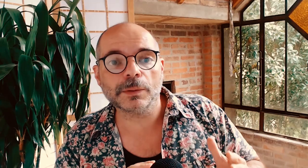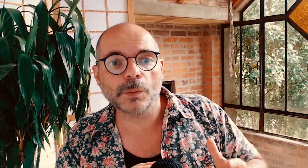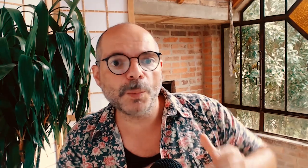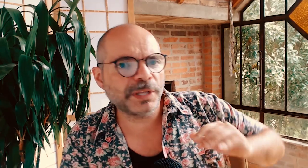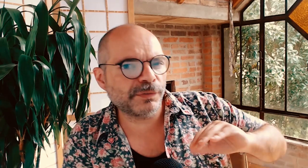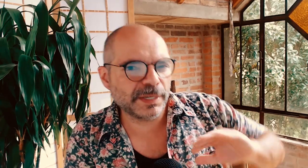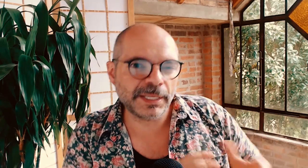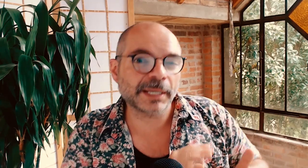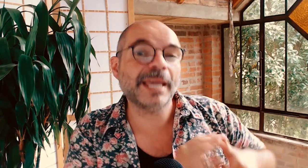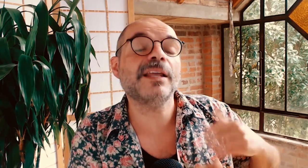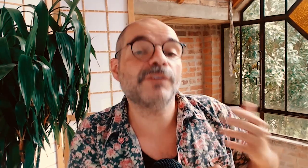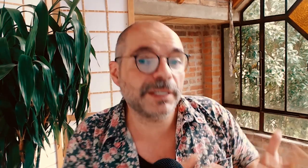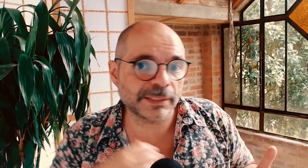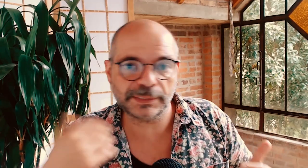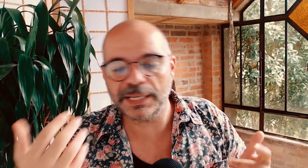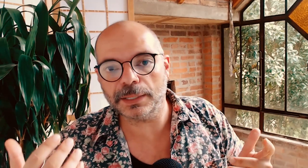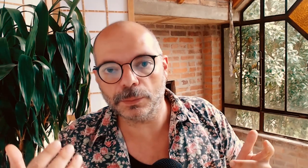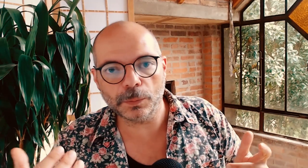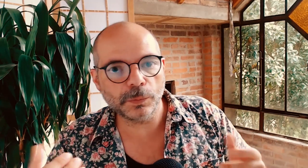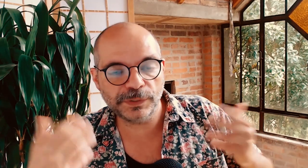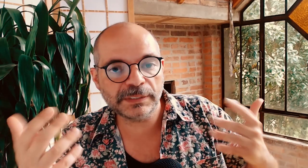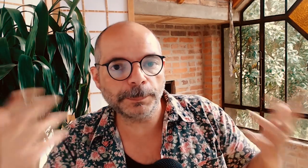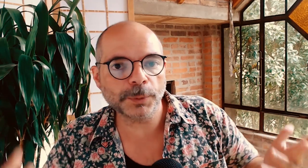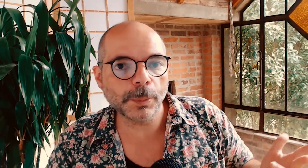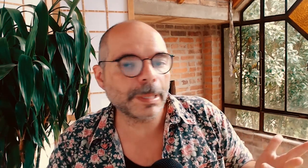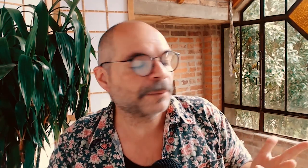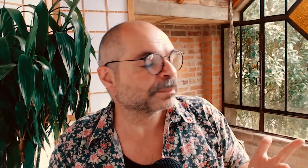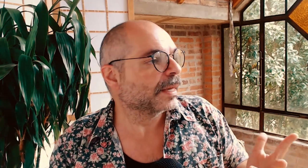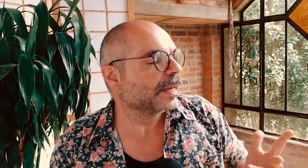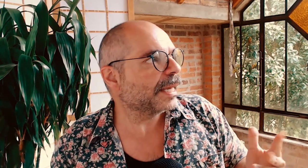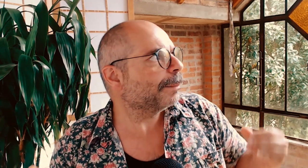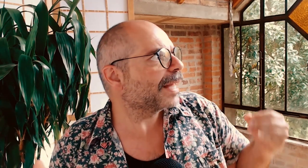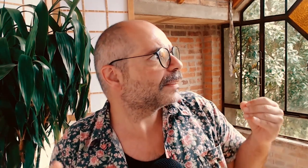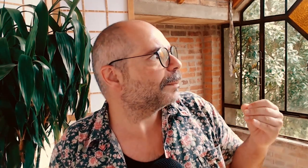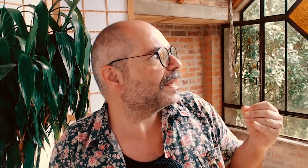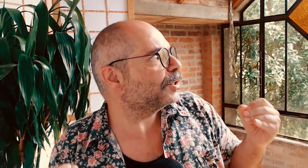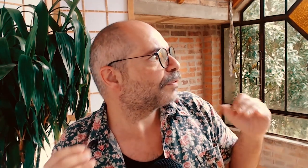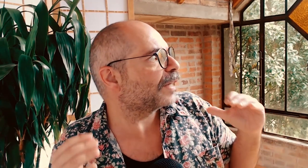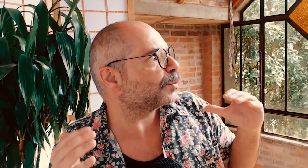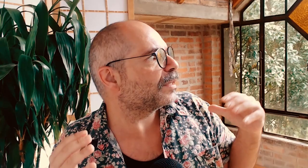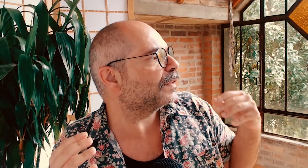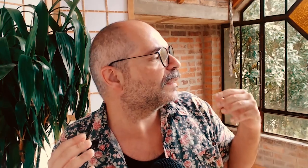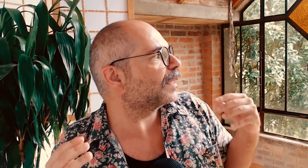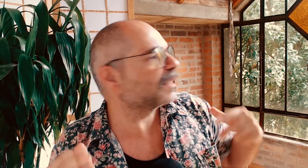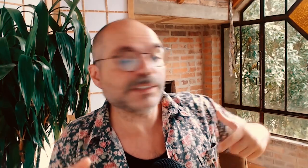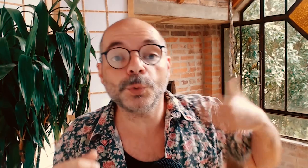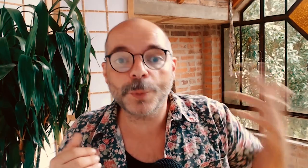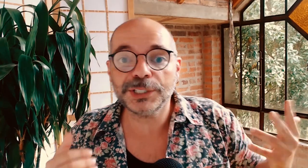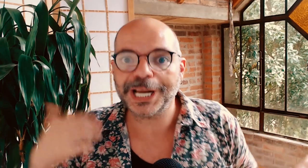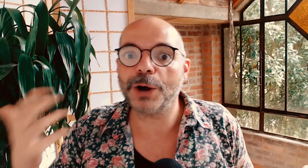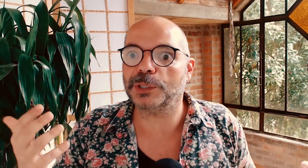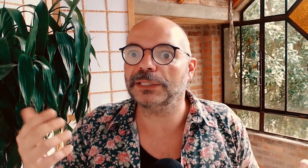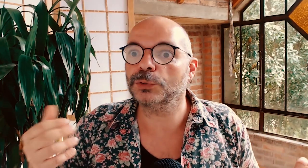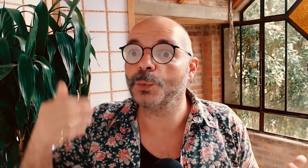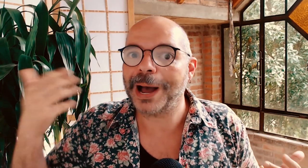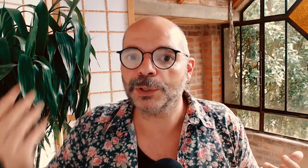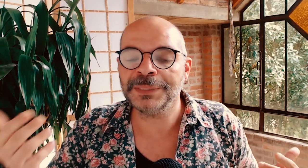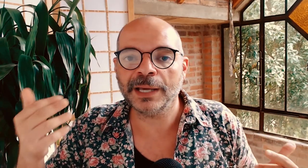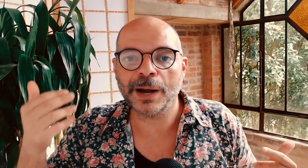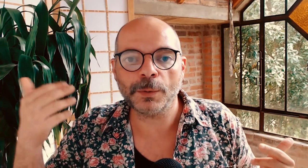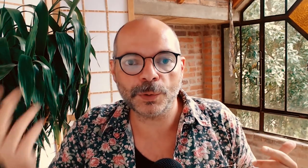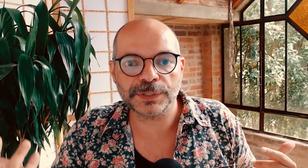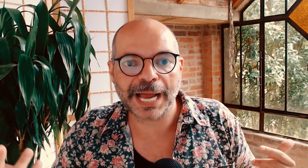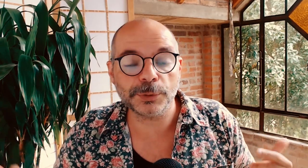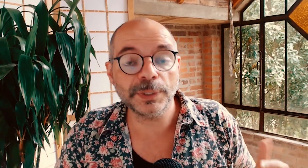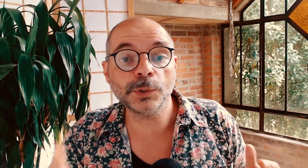definir como deveria, quem deveria ser um vice pro Lula, ele basicamente faz uma definição assim de um anti-Alckmin, de um Alckmin